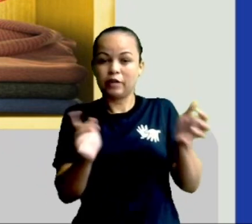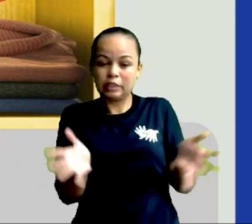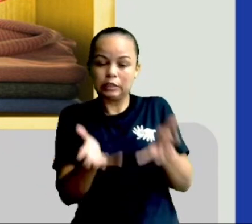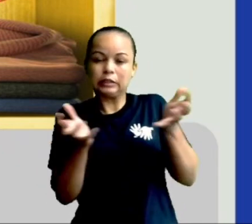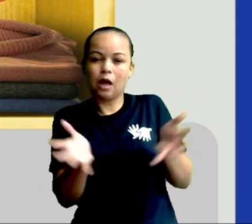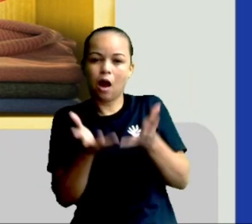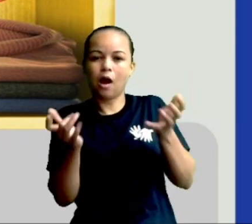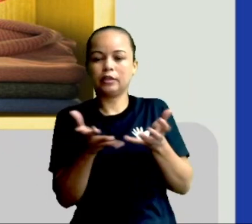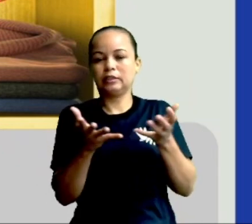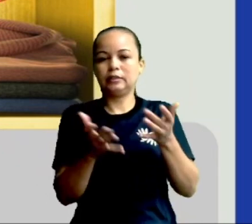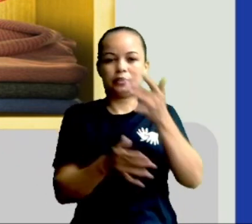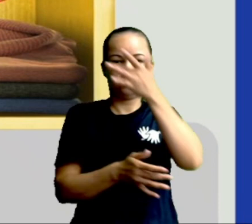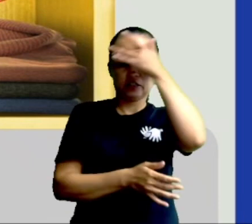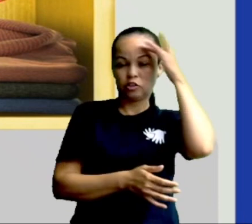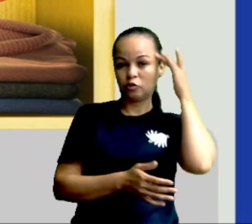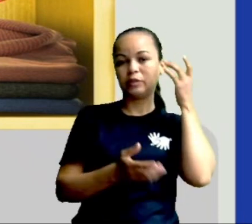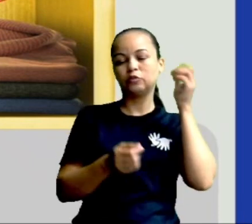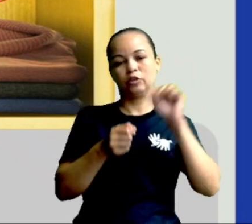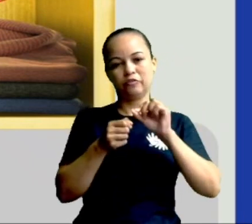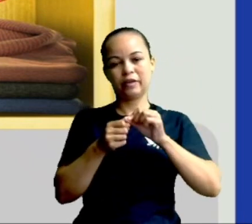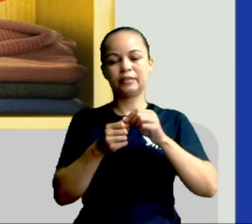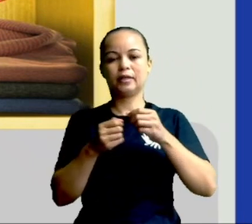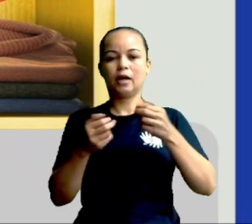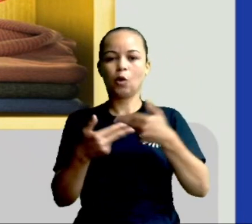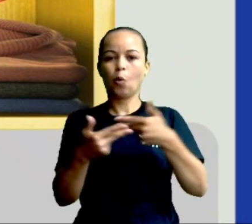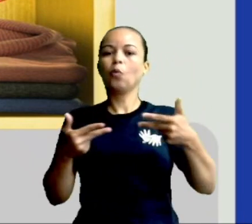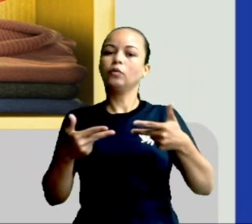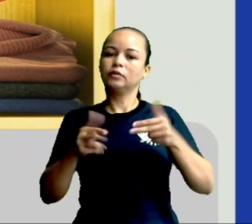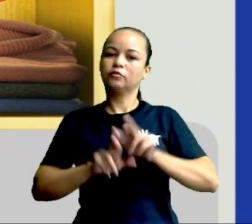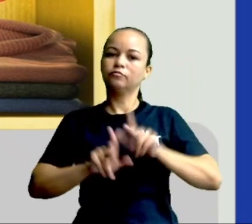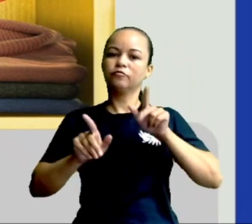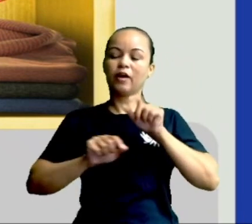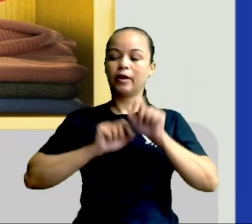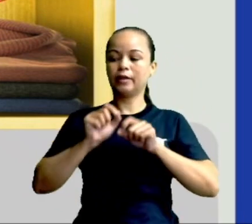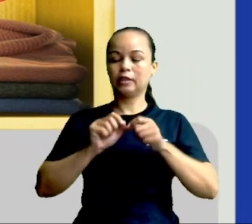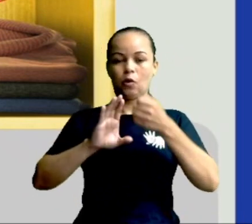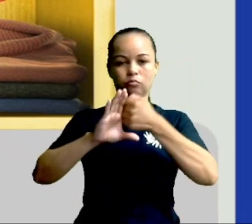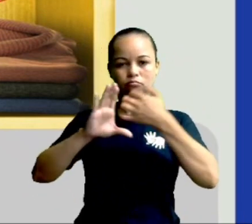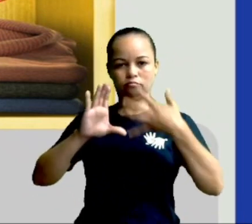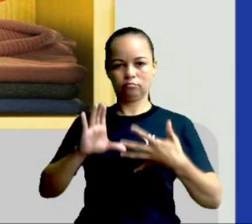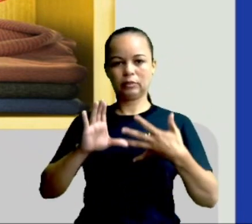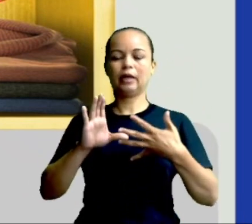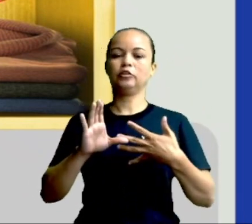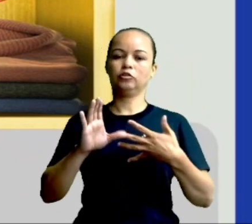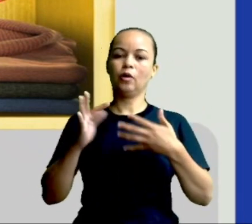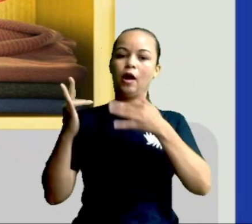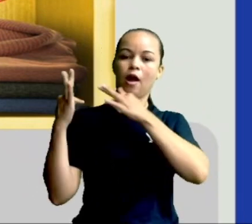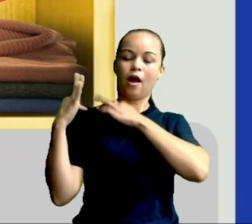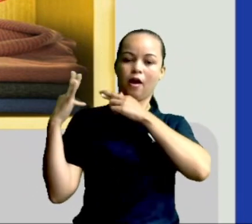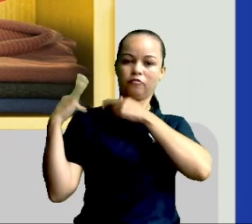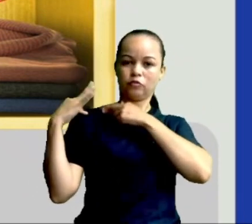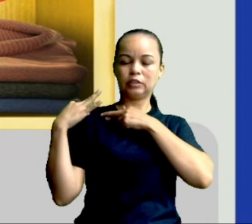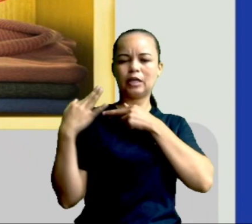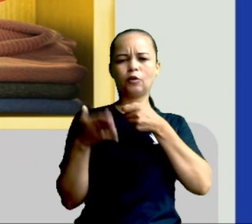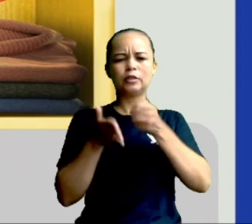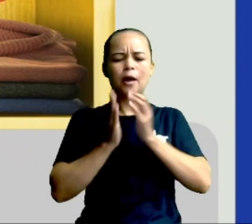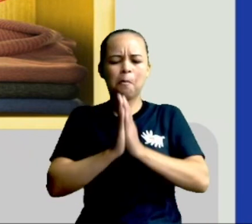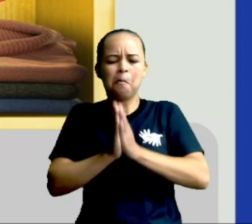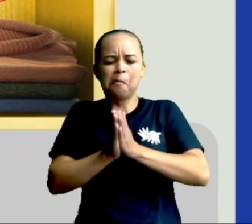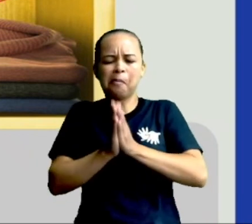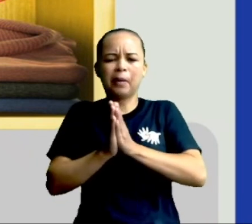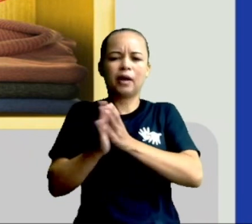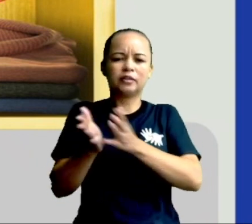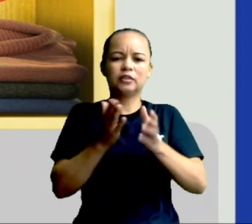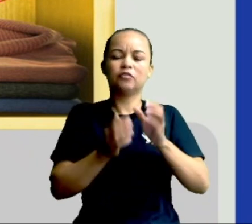estimular, incentivar as pessoas a fazerem algo, é um texto que é caracterizado pela função apelativa